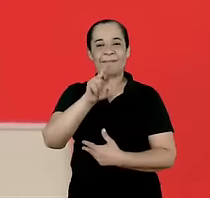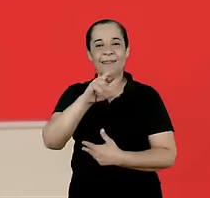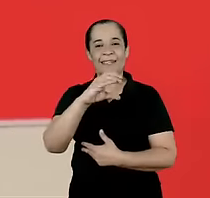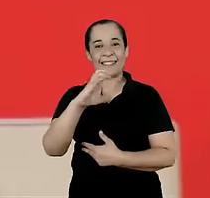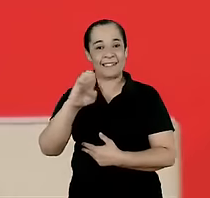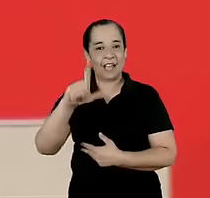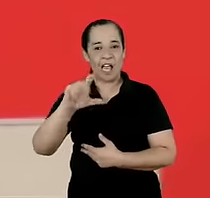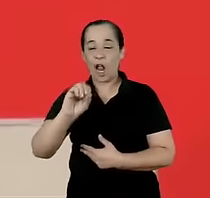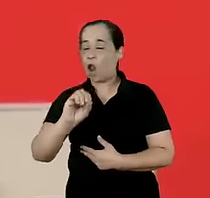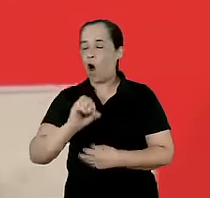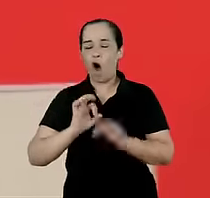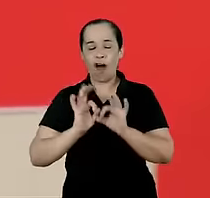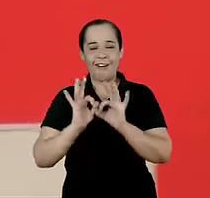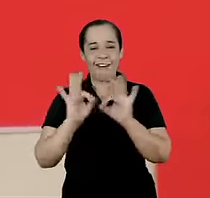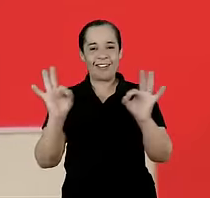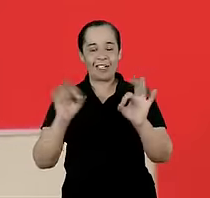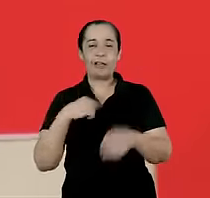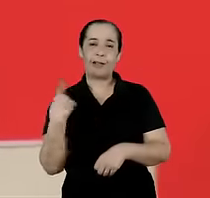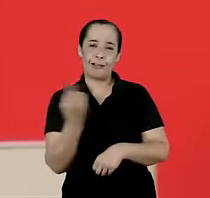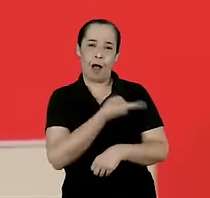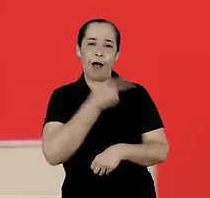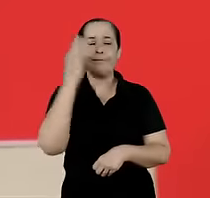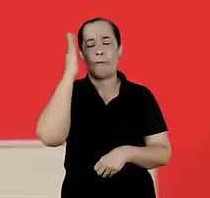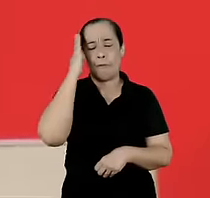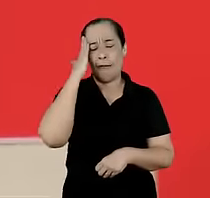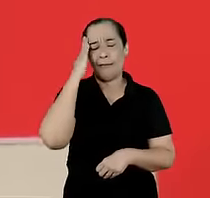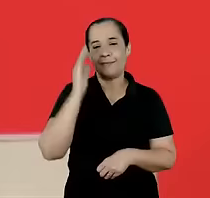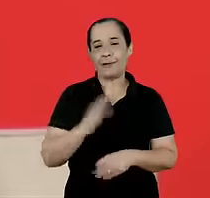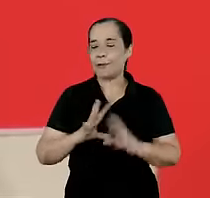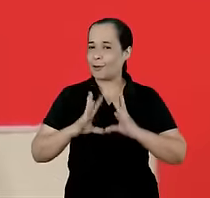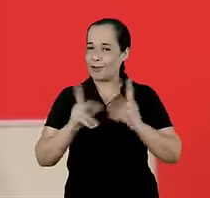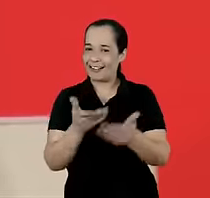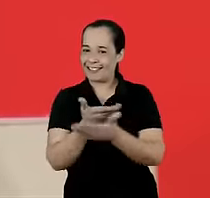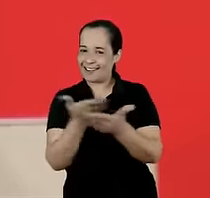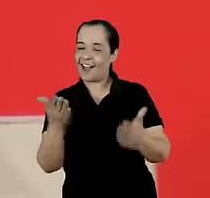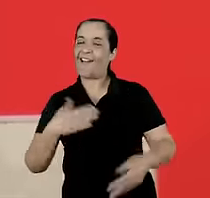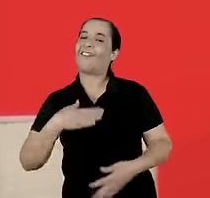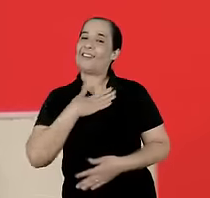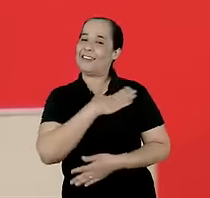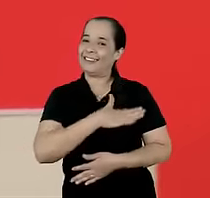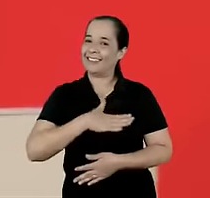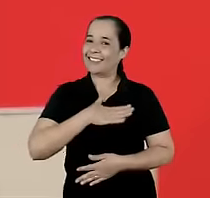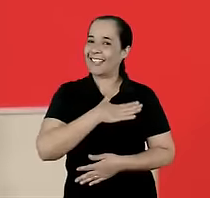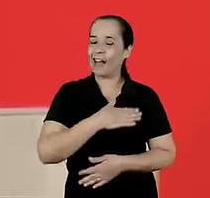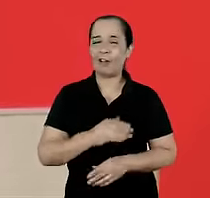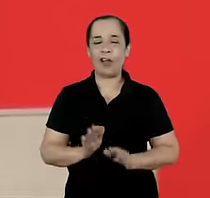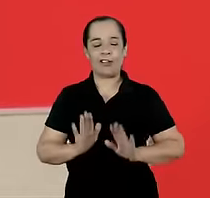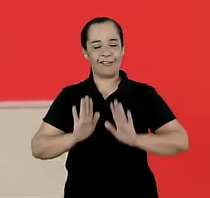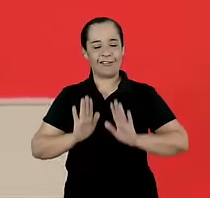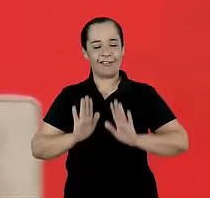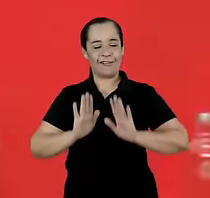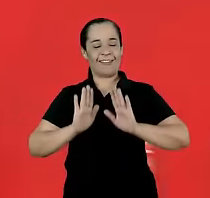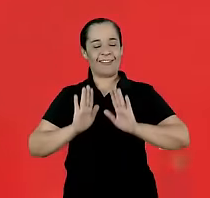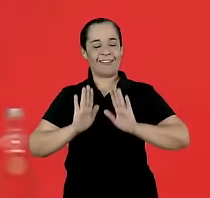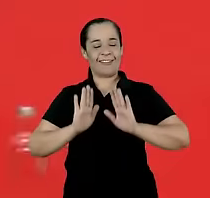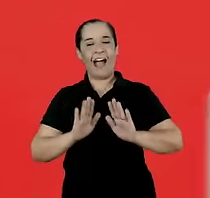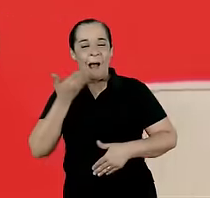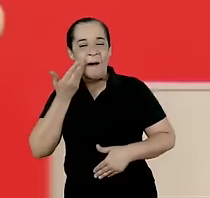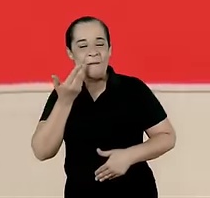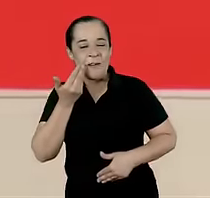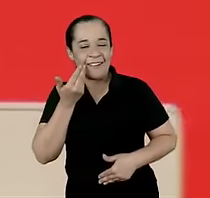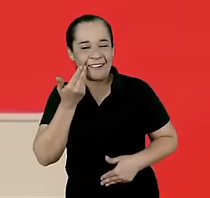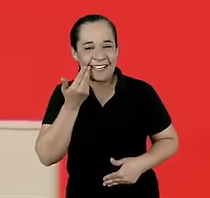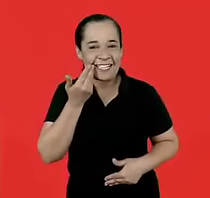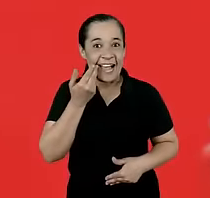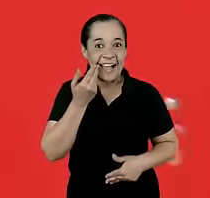ótimo a gente sabe claro todo mundo aqui gostaria de ficar com o presidente Roberto Campos por mais